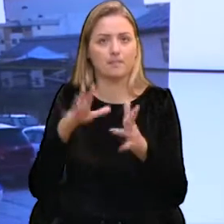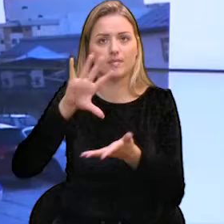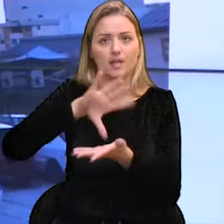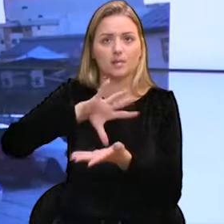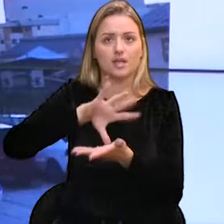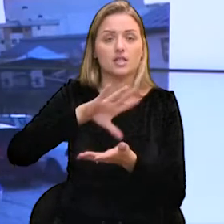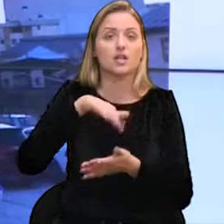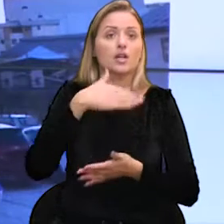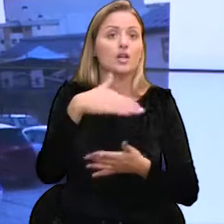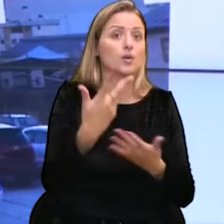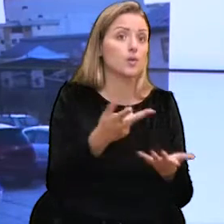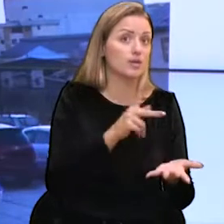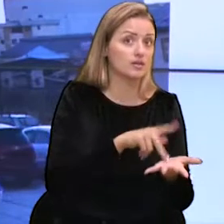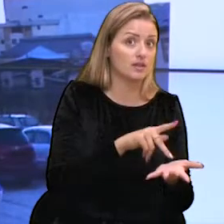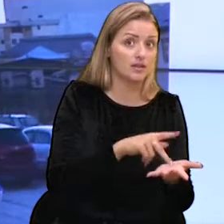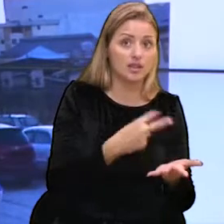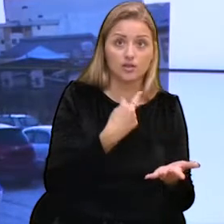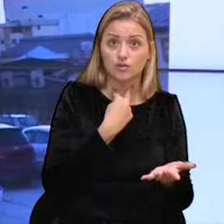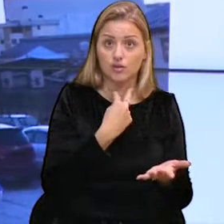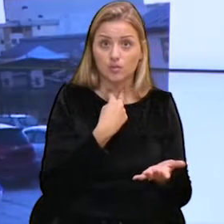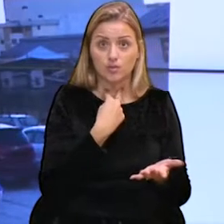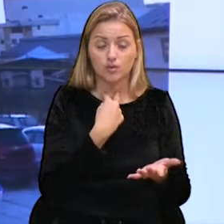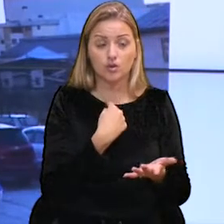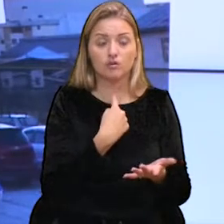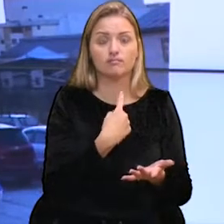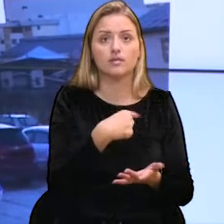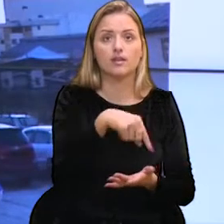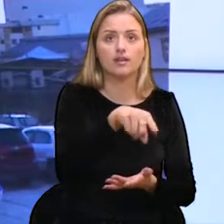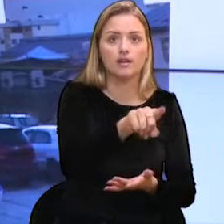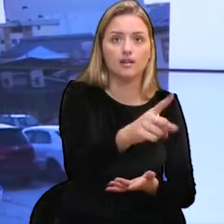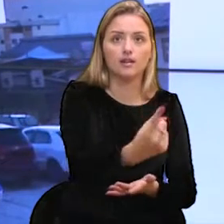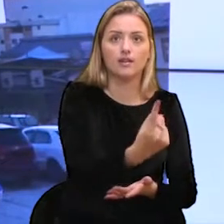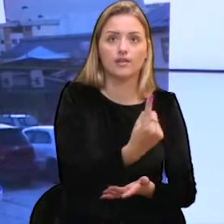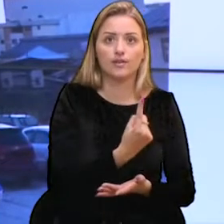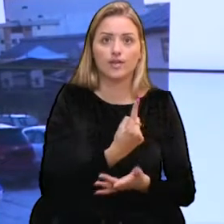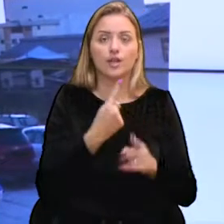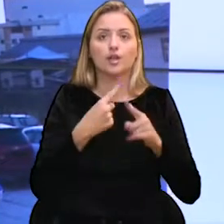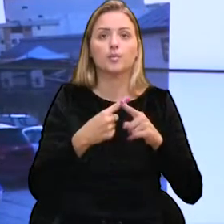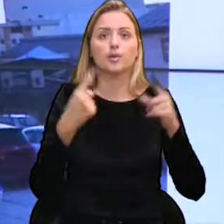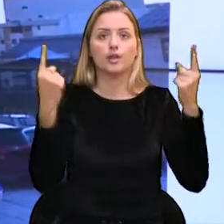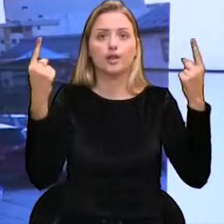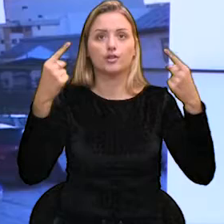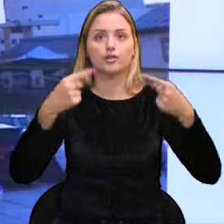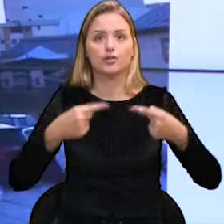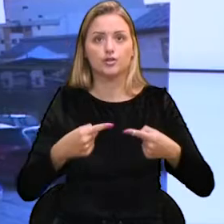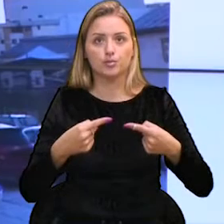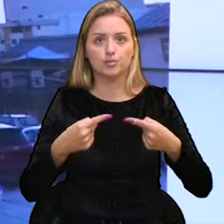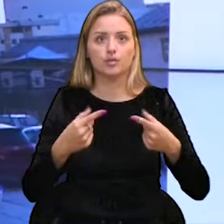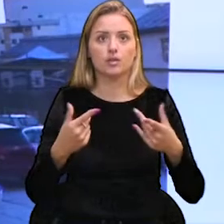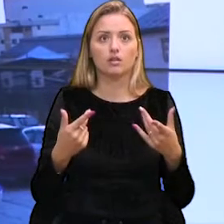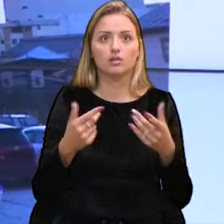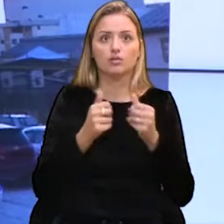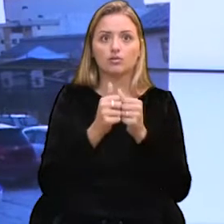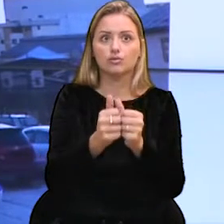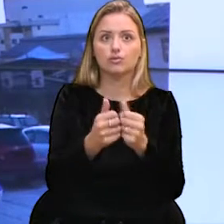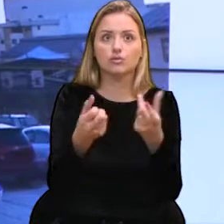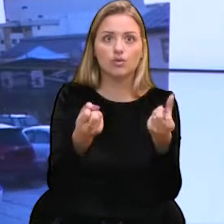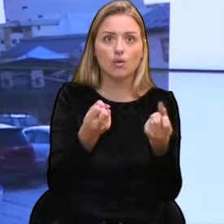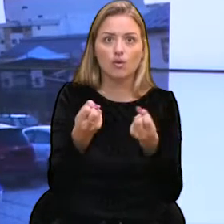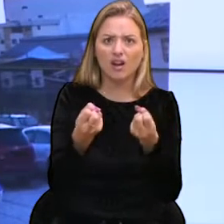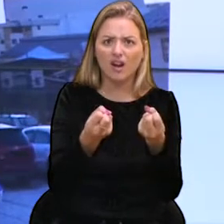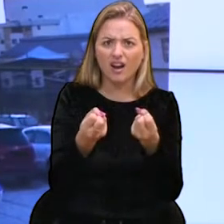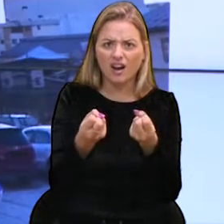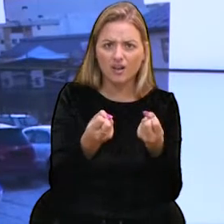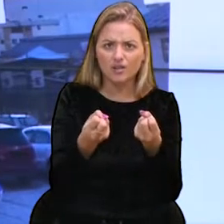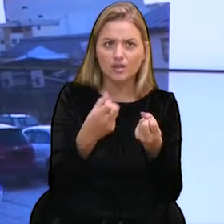quando na verdade eles não podiam transitar. Por quê? Porque eles estavam disputando espaço com automóveis. Quando na verdade nós temos